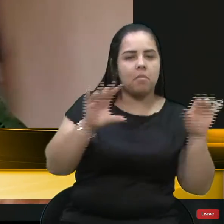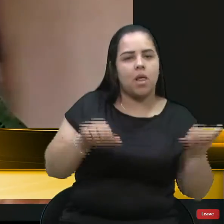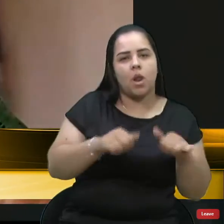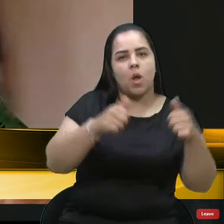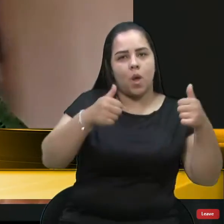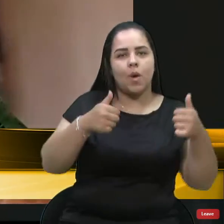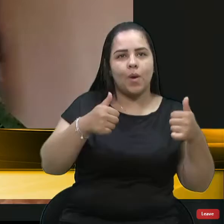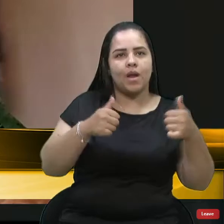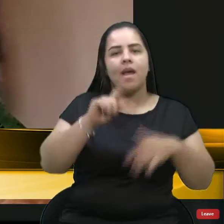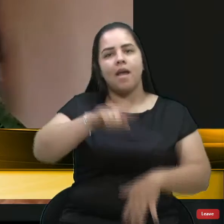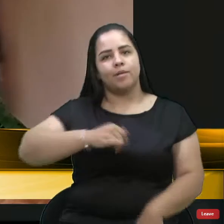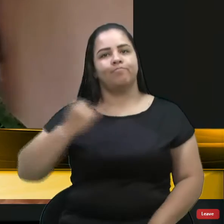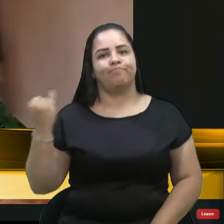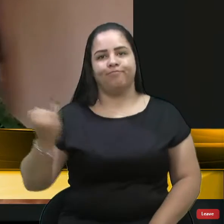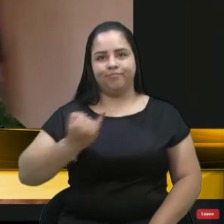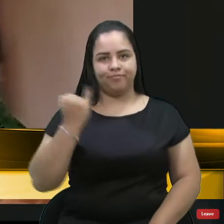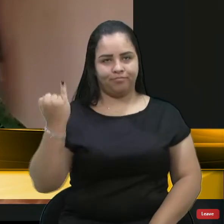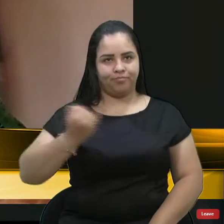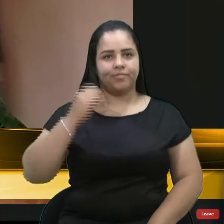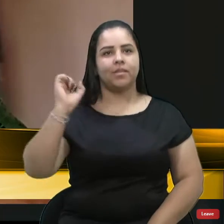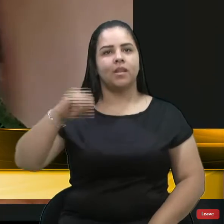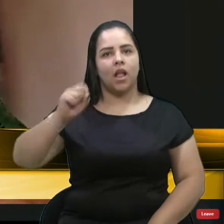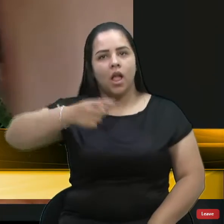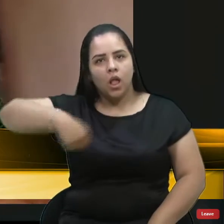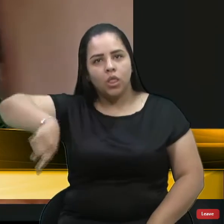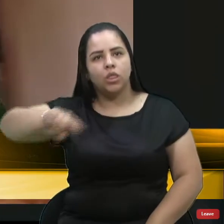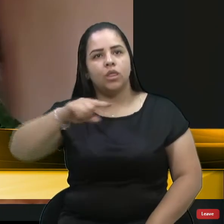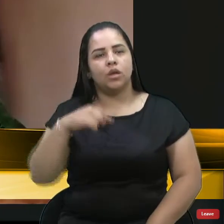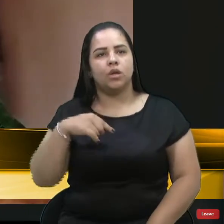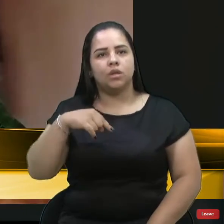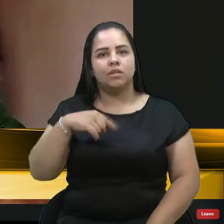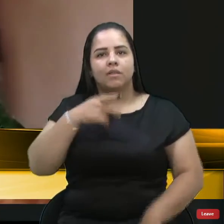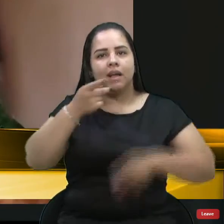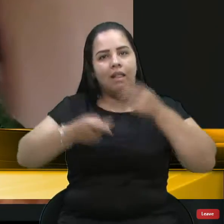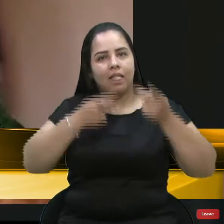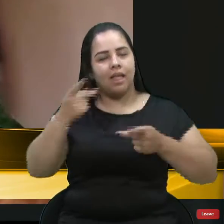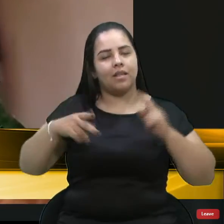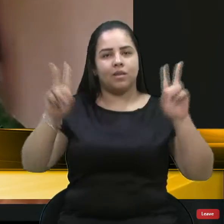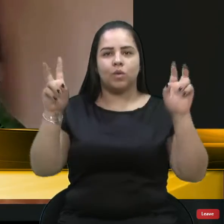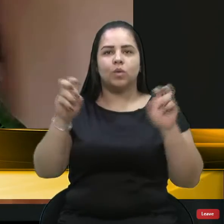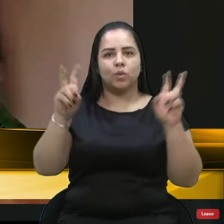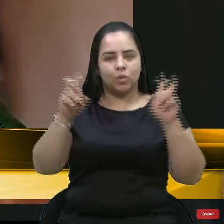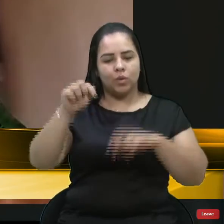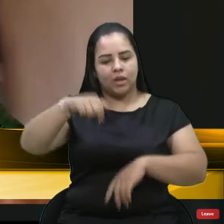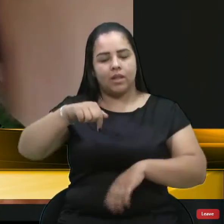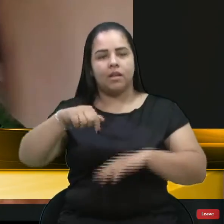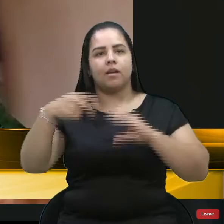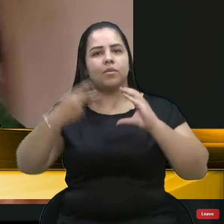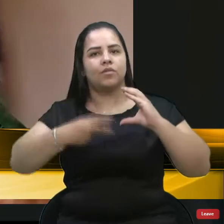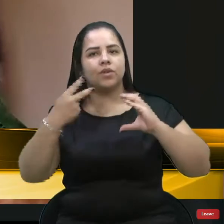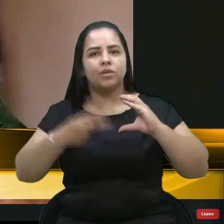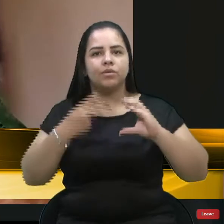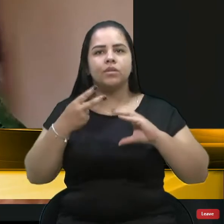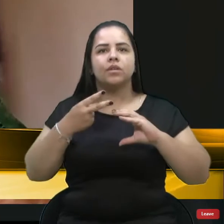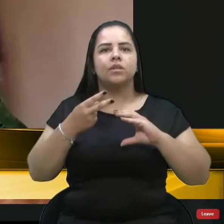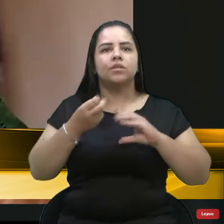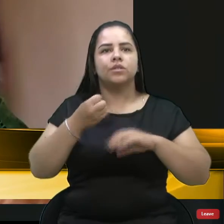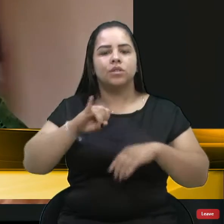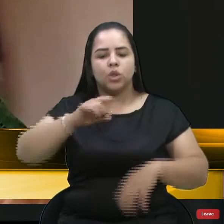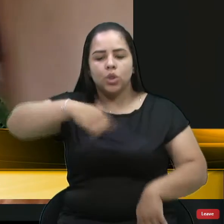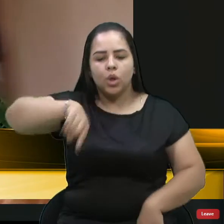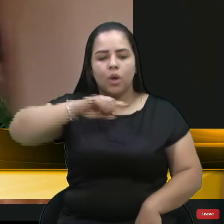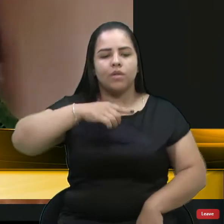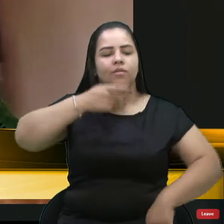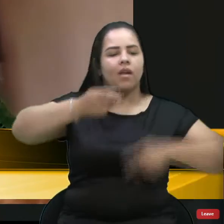fundamental importância, sim, a gente trazer este tema para a Câmara de Vereadores. Quanto mais a gente discutir com a